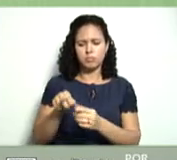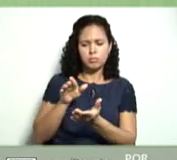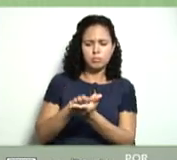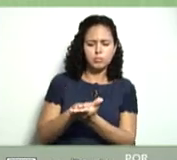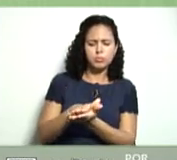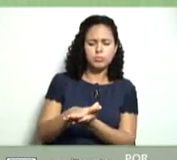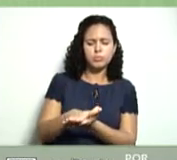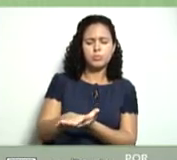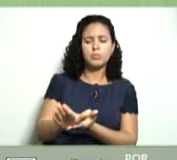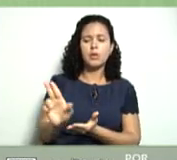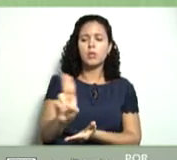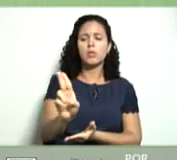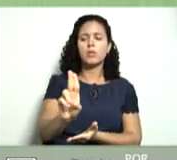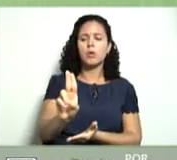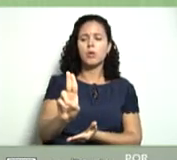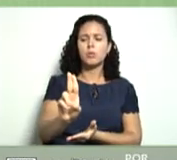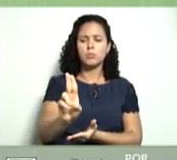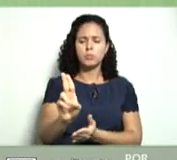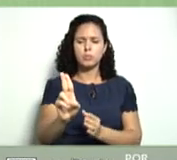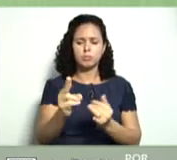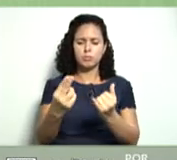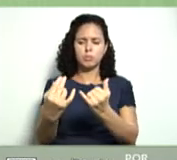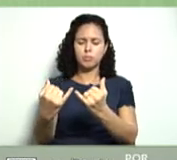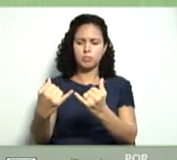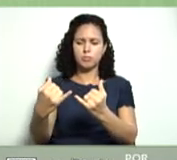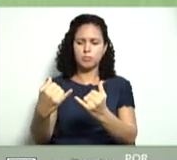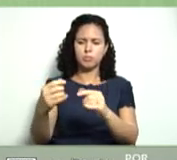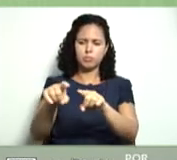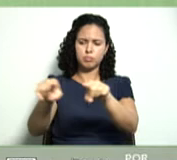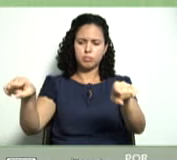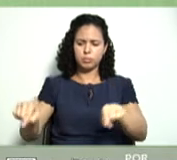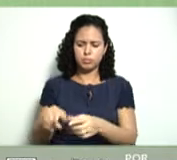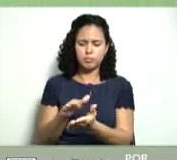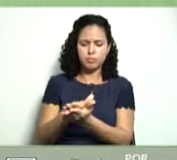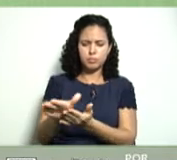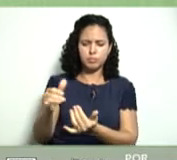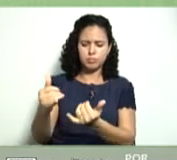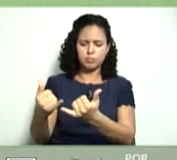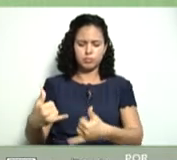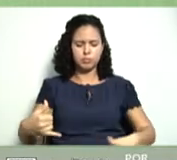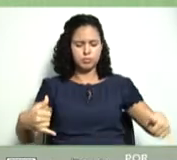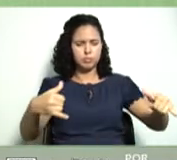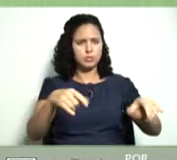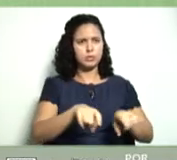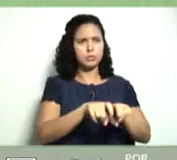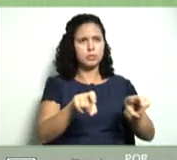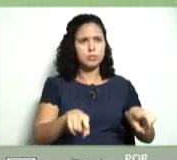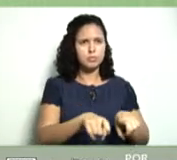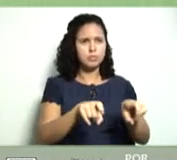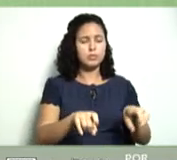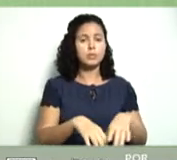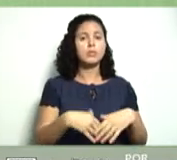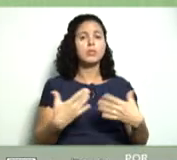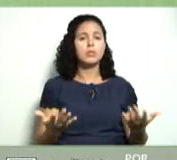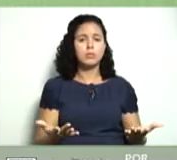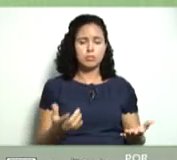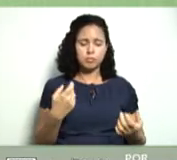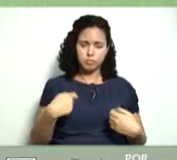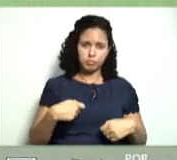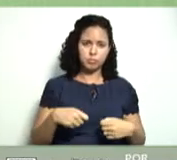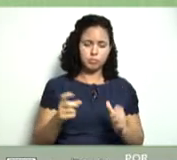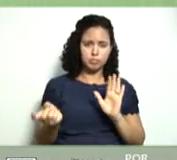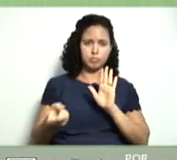qualquer pessoa está instalado no seu computador na hora de imprimir tem que se relacionar ela aqui ó que se ela não tiver selecionada